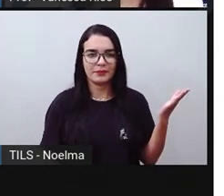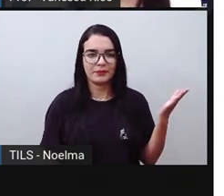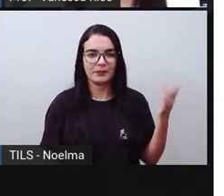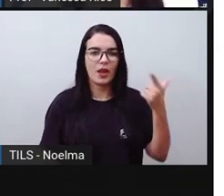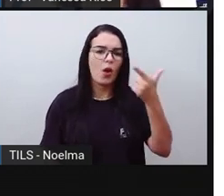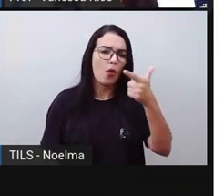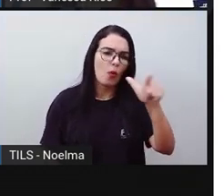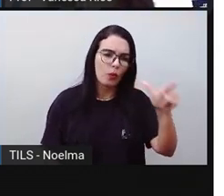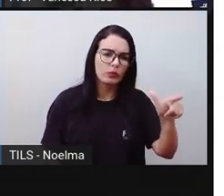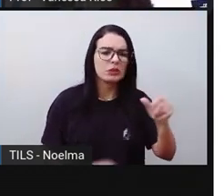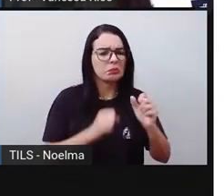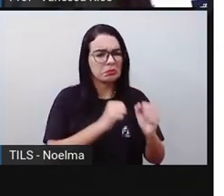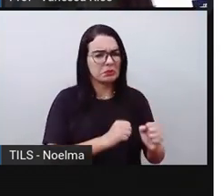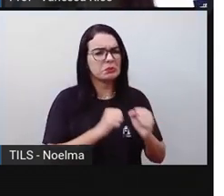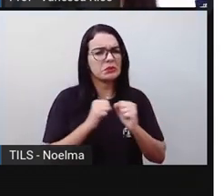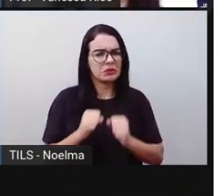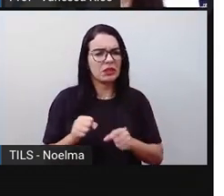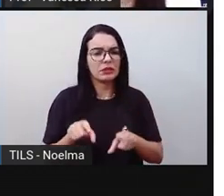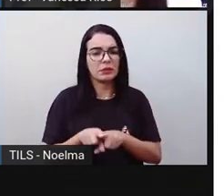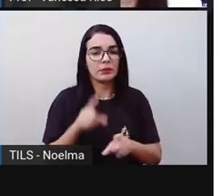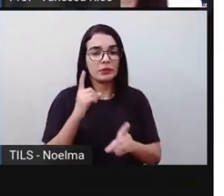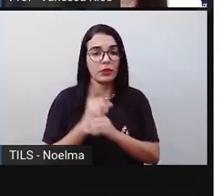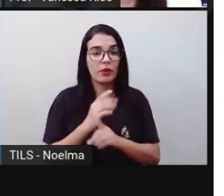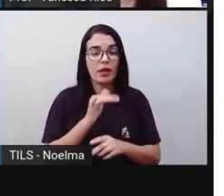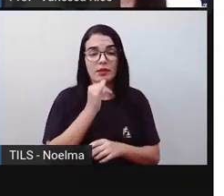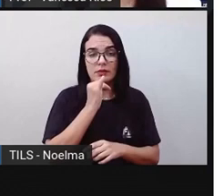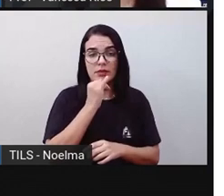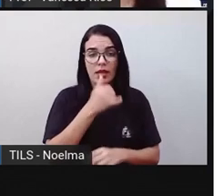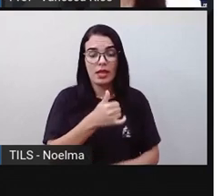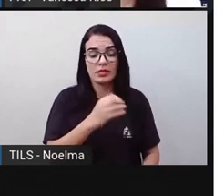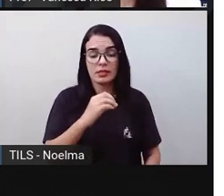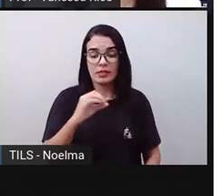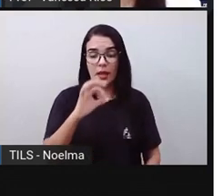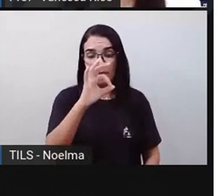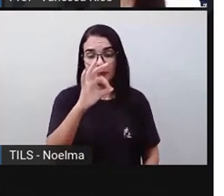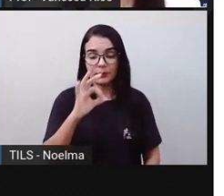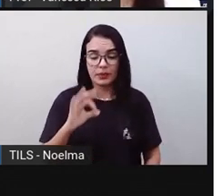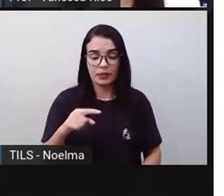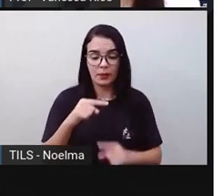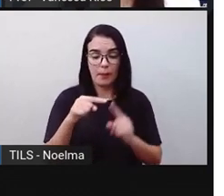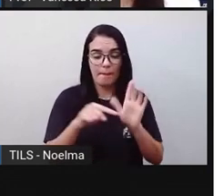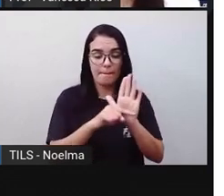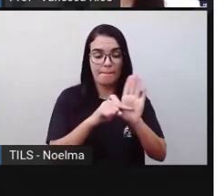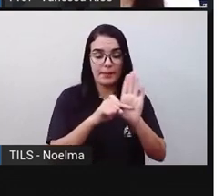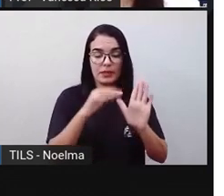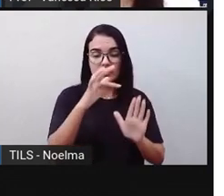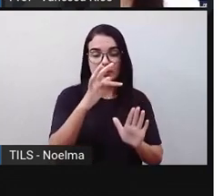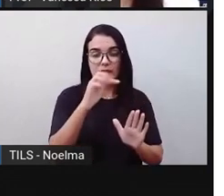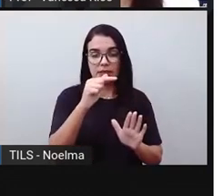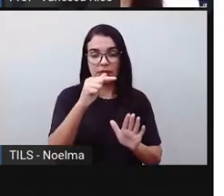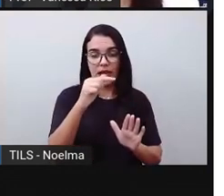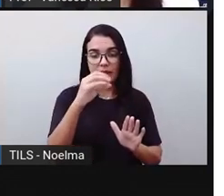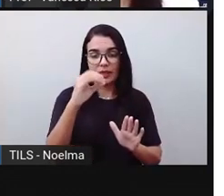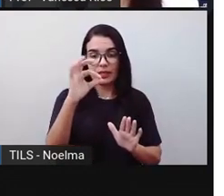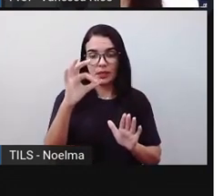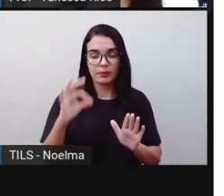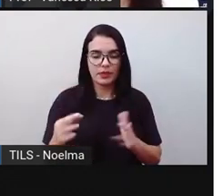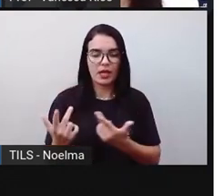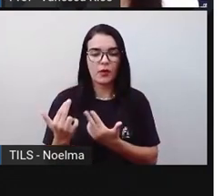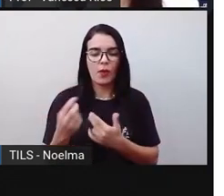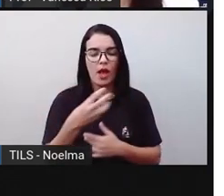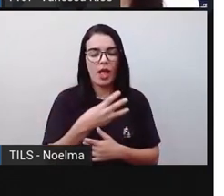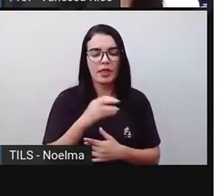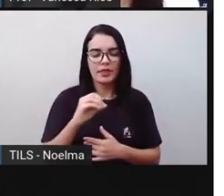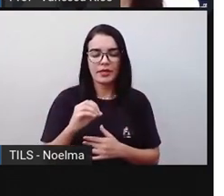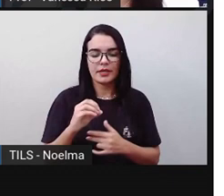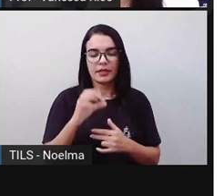existe outra possibilidade. Por exemplo, 100% menos 70% igual 30%.